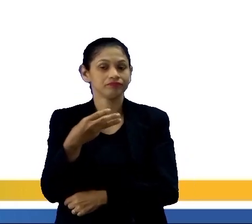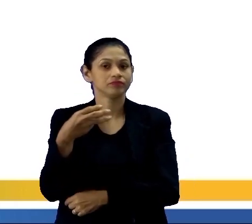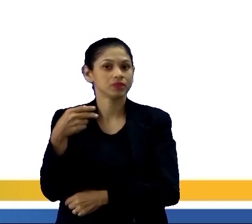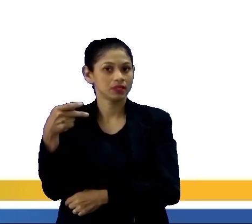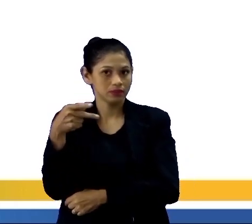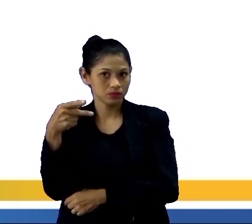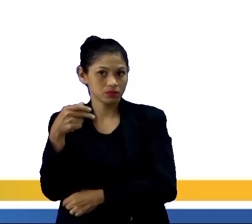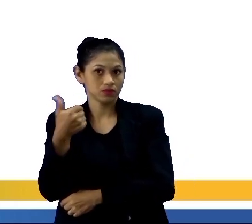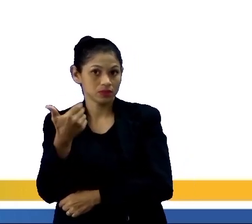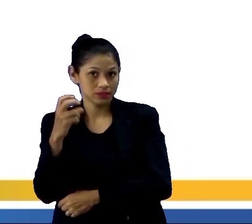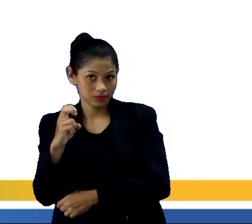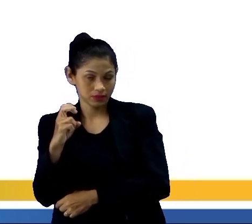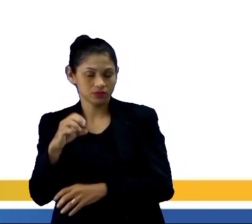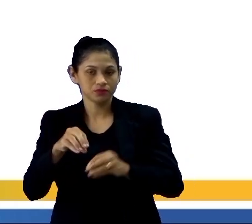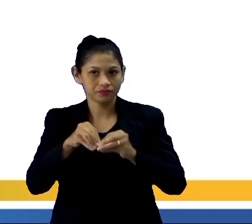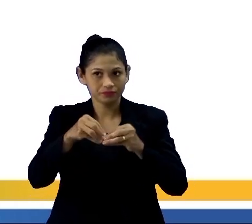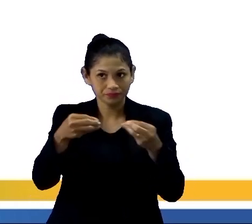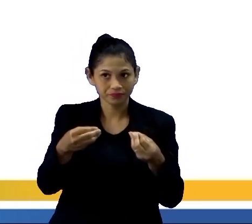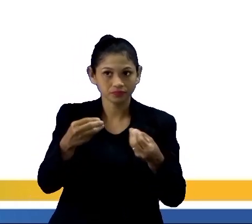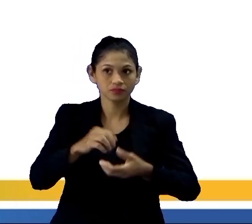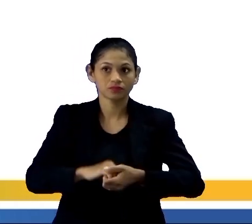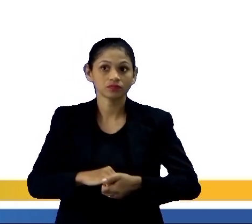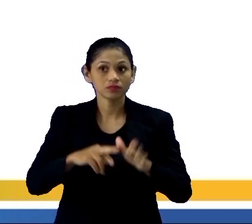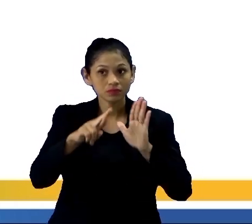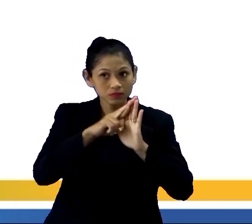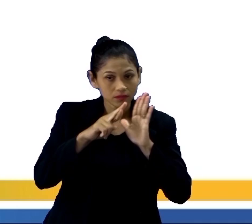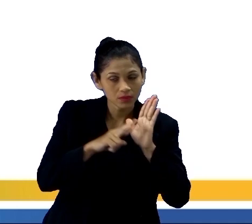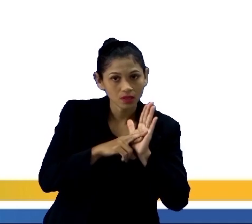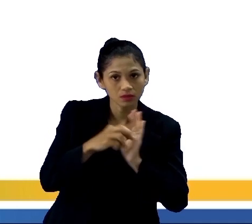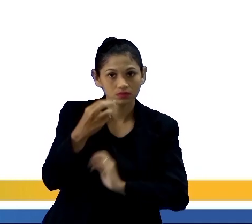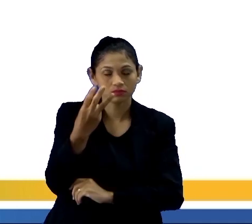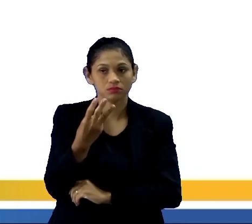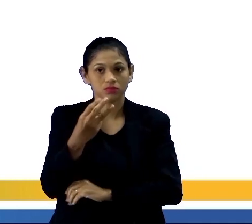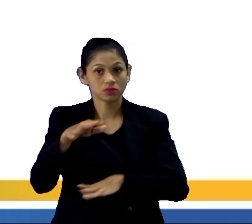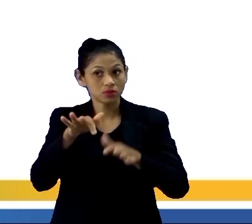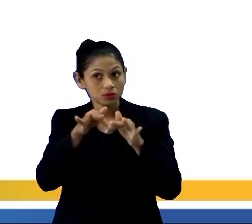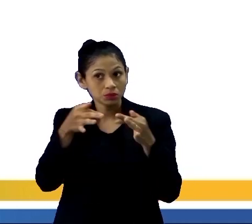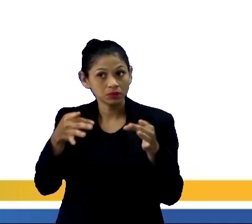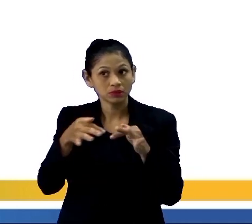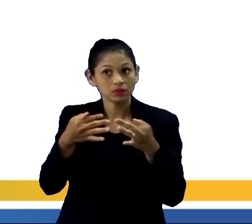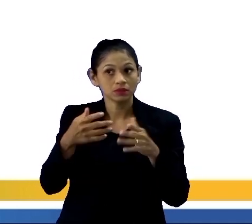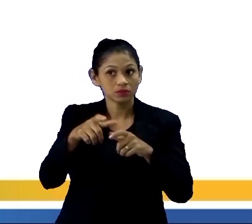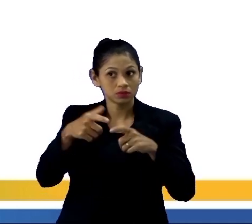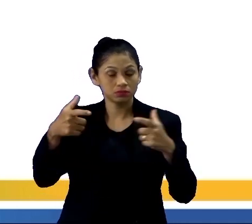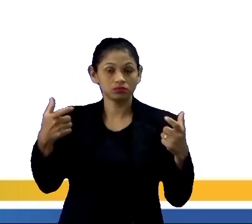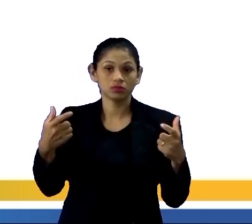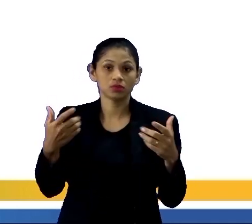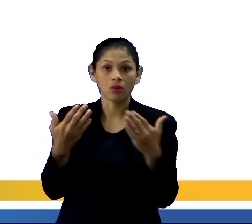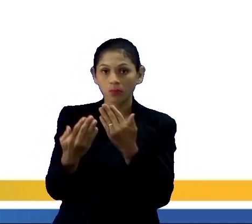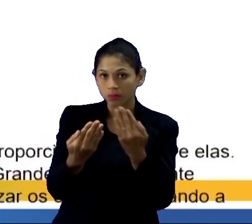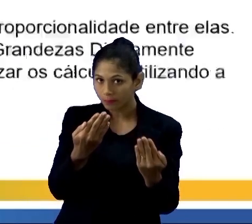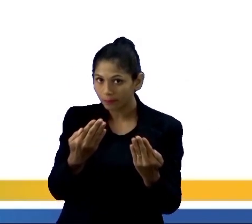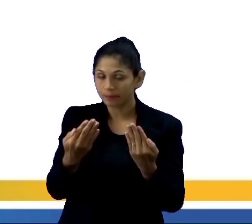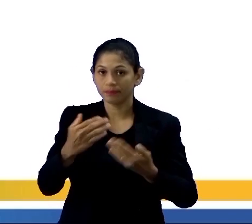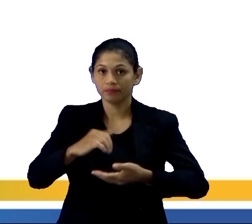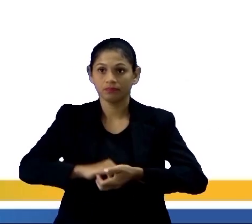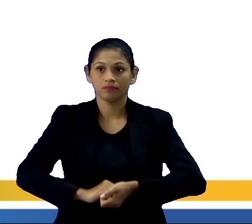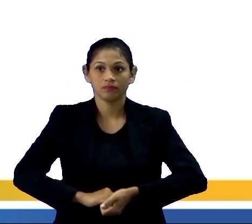ovos. Regra de 3 simples com grandezas diretamente proporcionais.